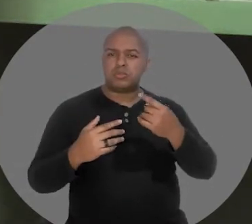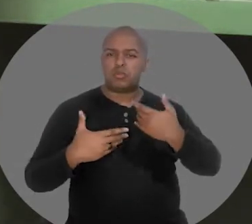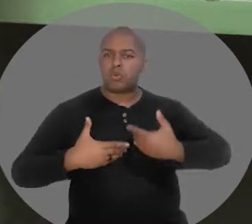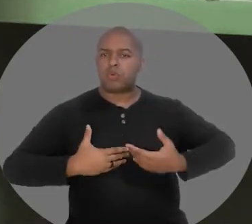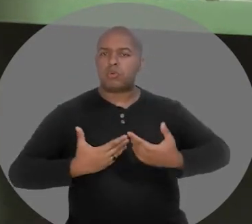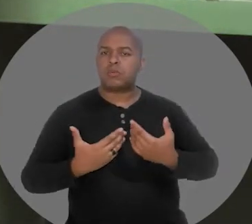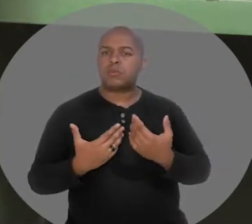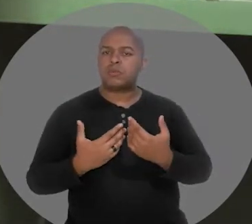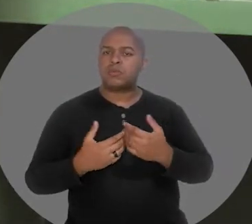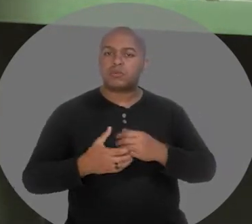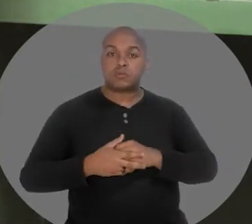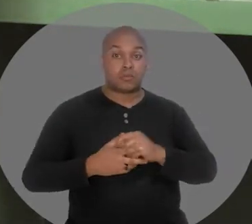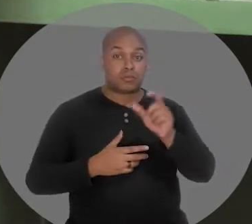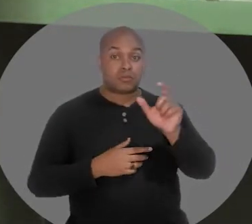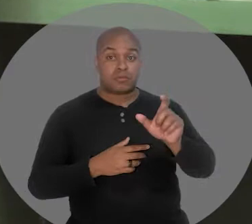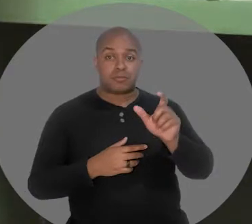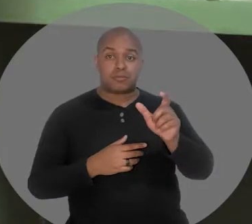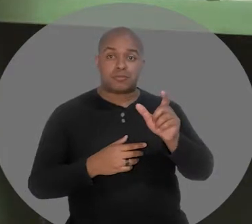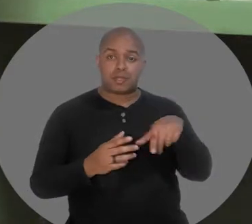né?